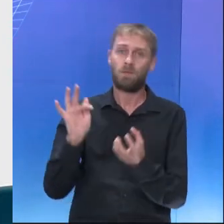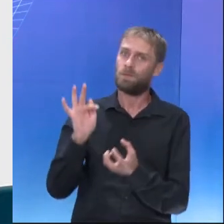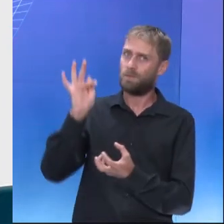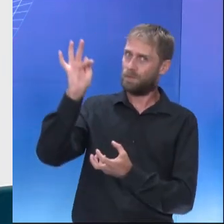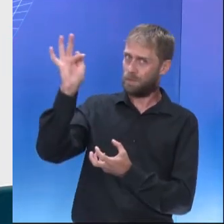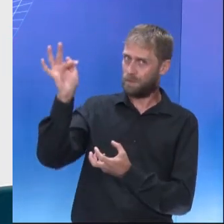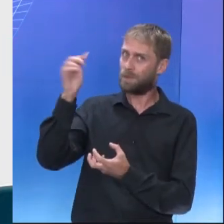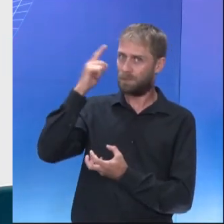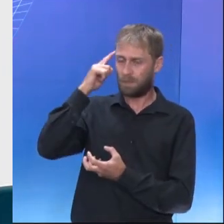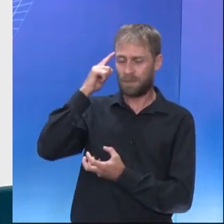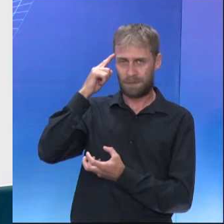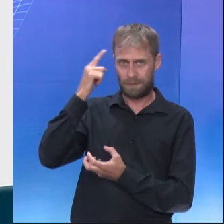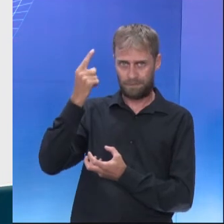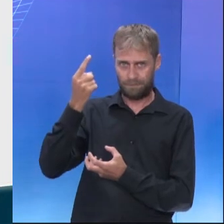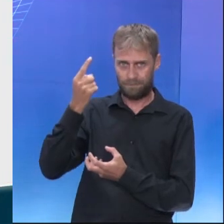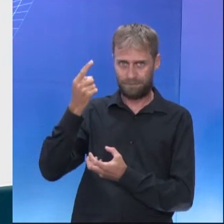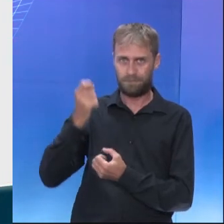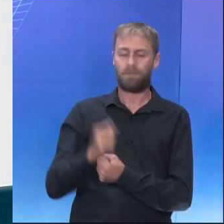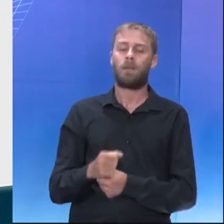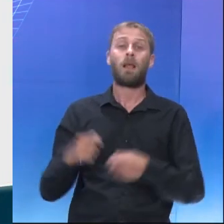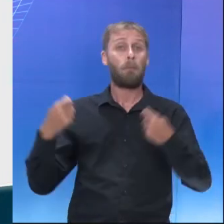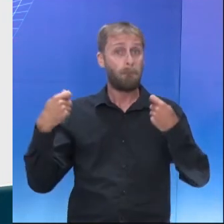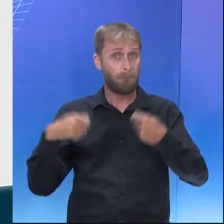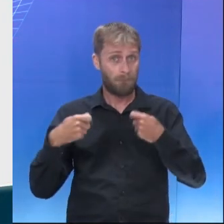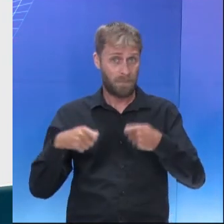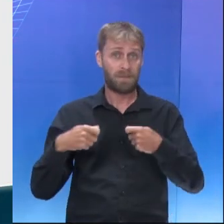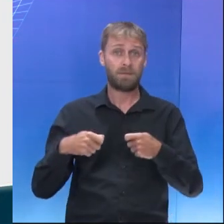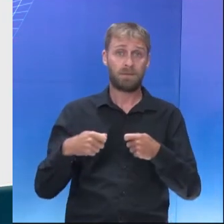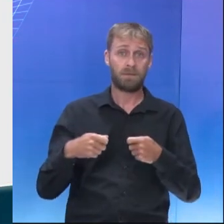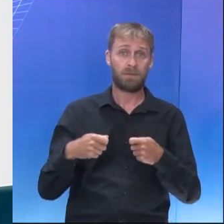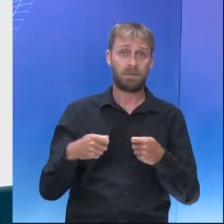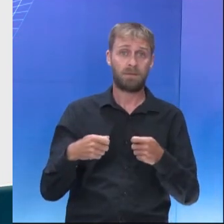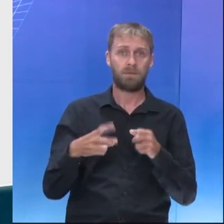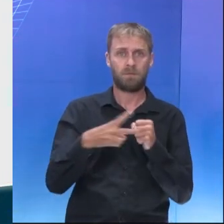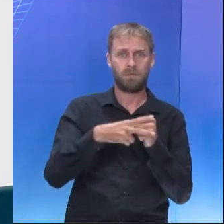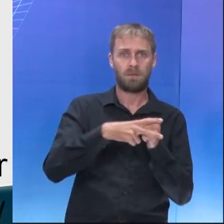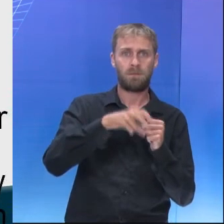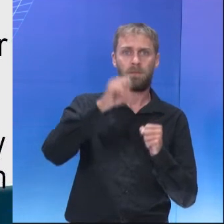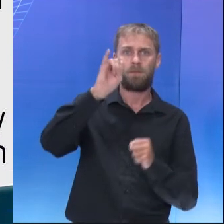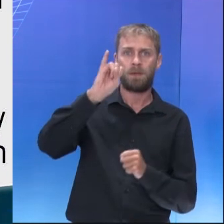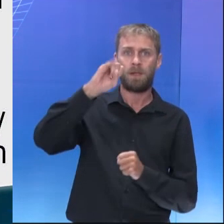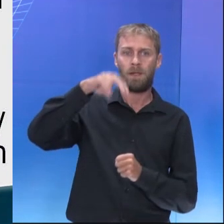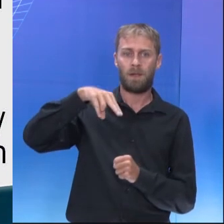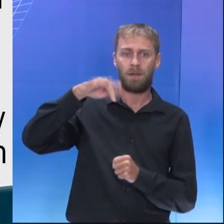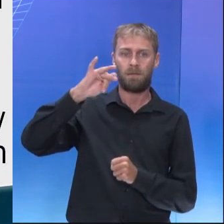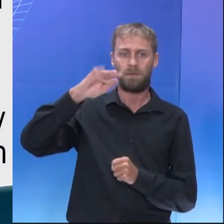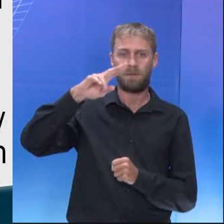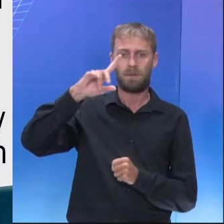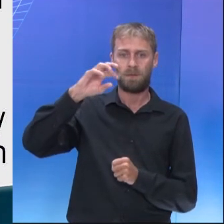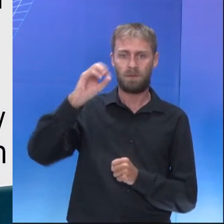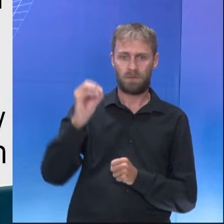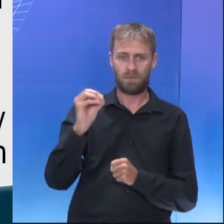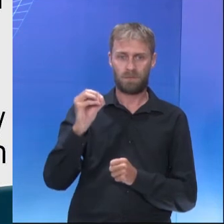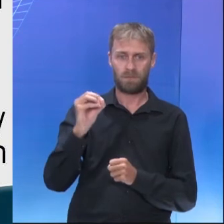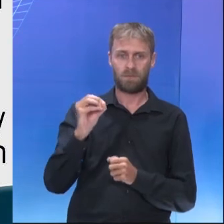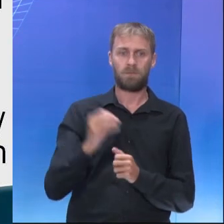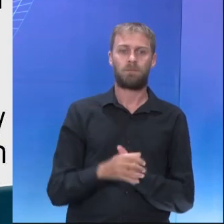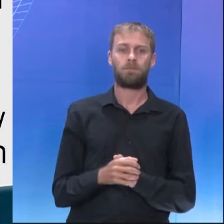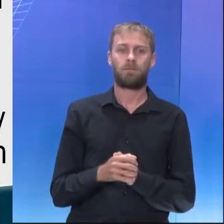eles vão exigir que seja infinitivo. For example, tem algum exemplo? Não, mas eu posso te